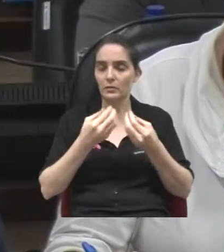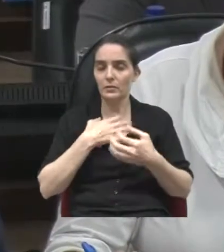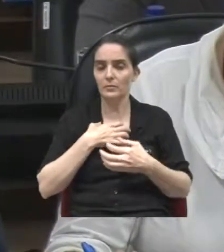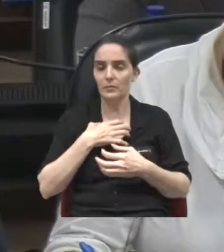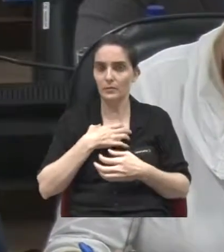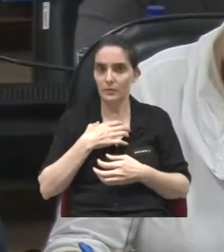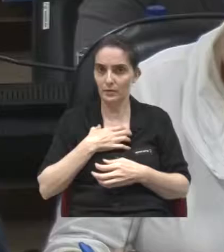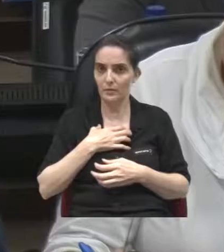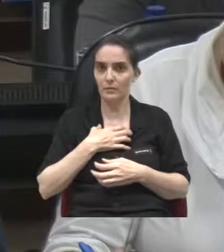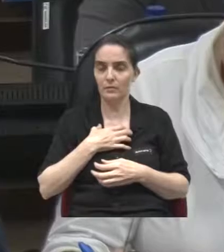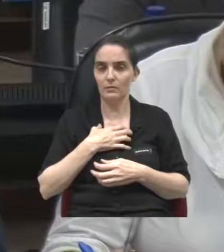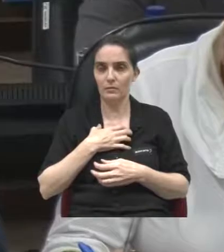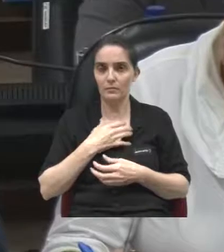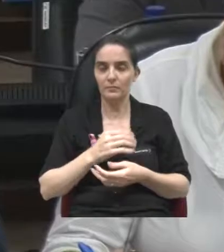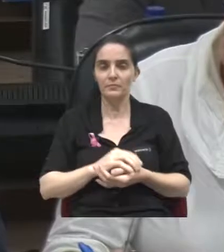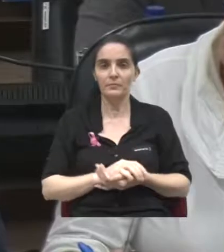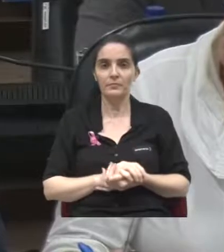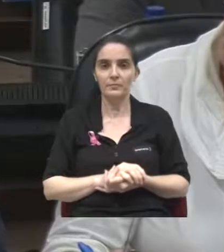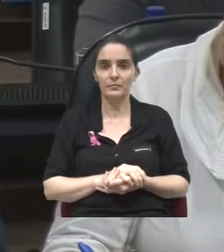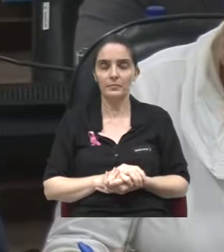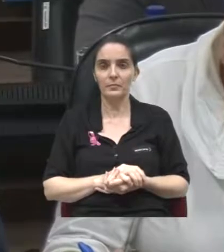que está engasgado.